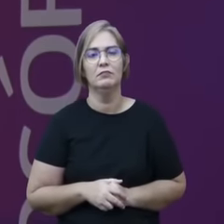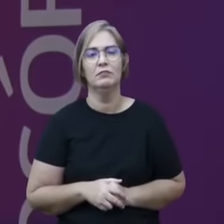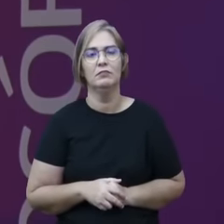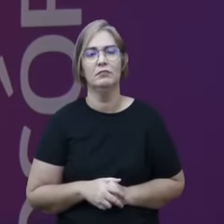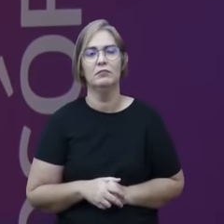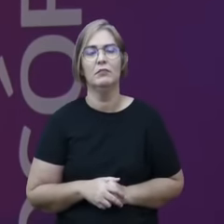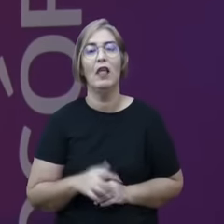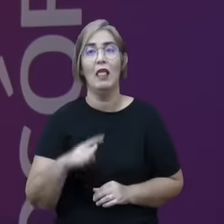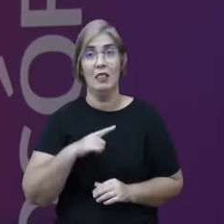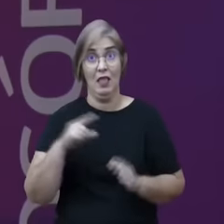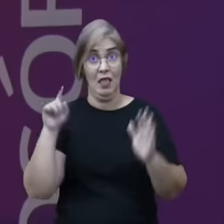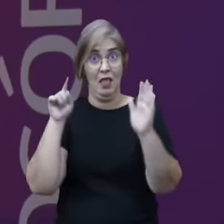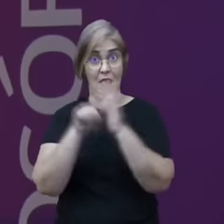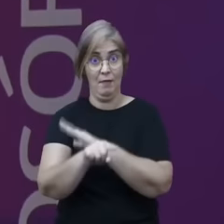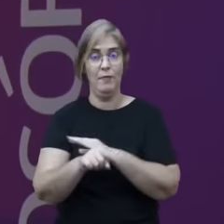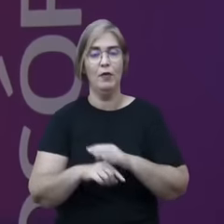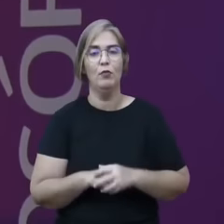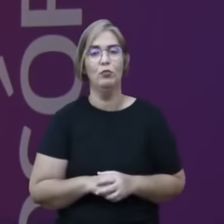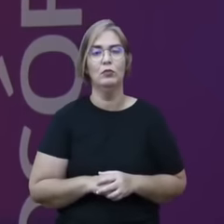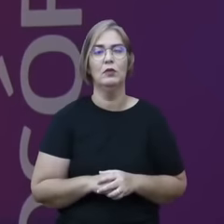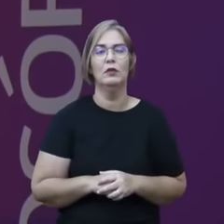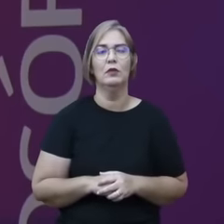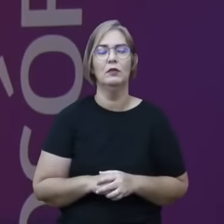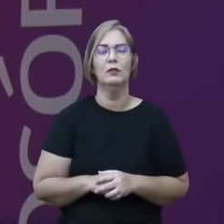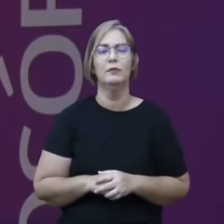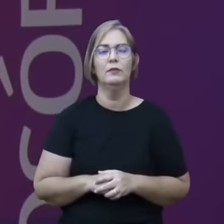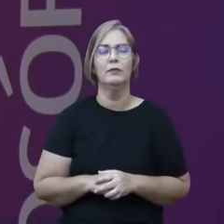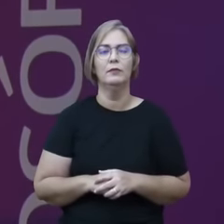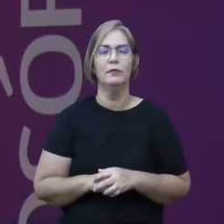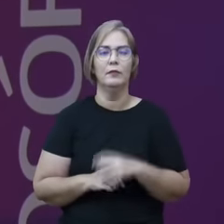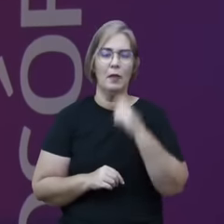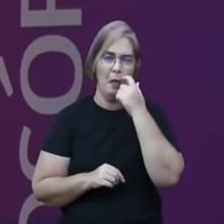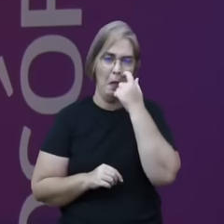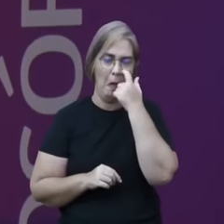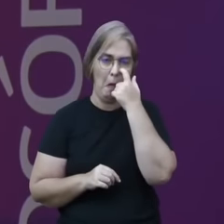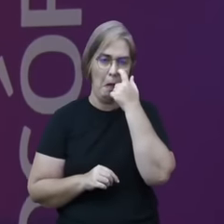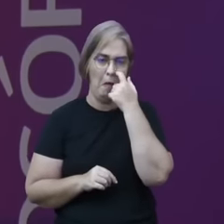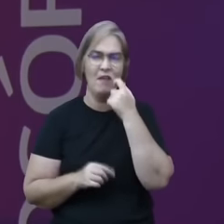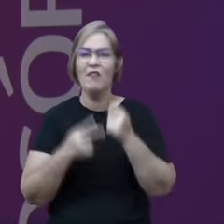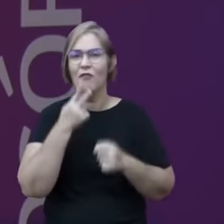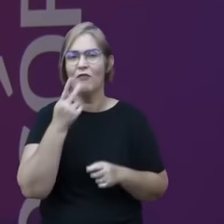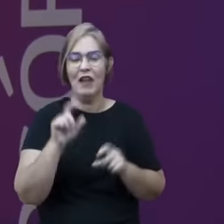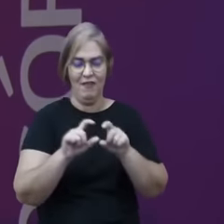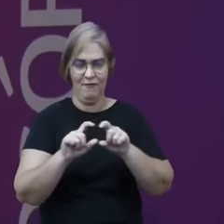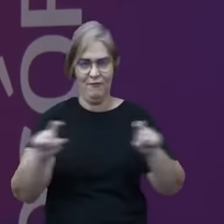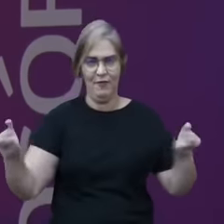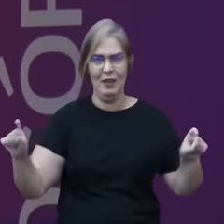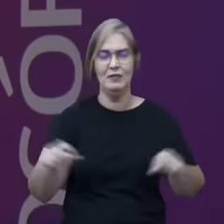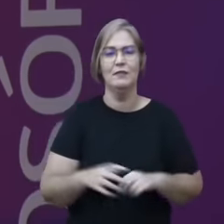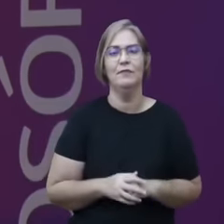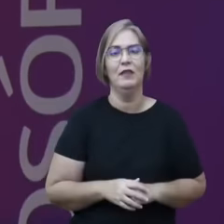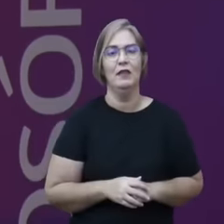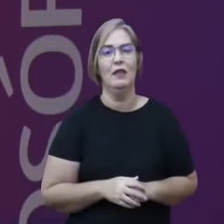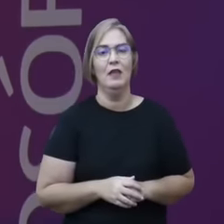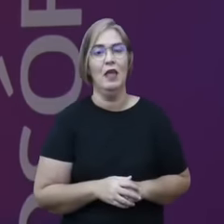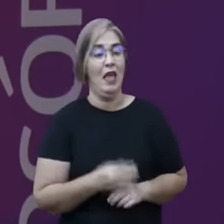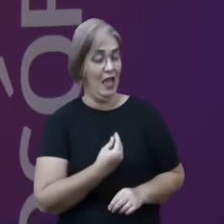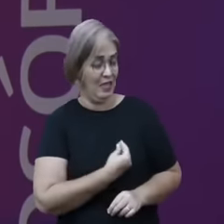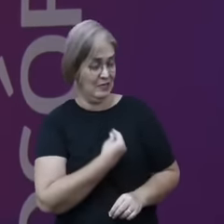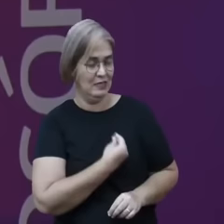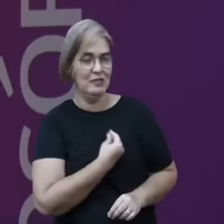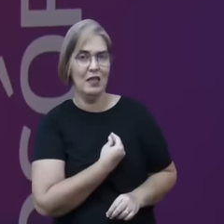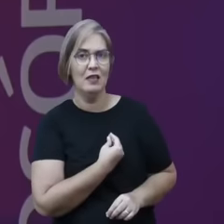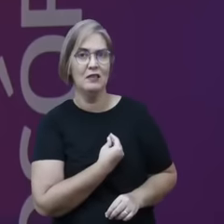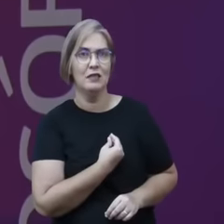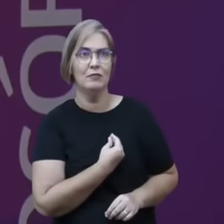A gente tem a pergunta agora do Danilo Carlim, que cita a frase: "A existência é sem sentido, mas precisa